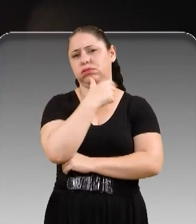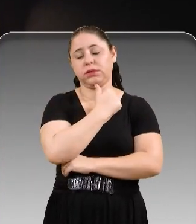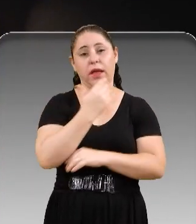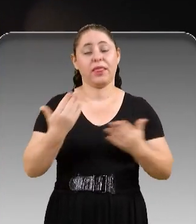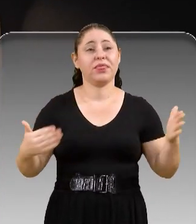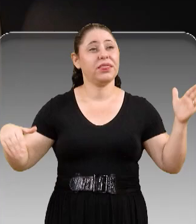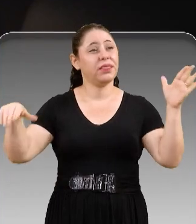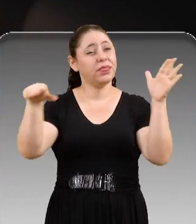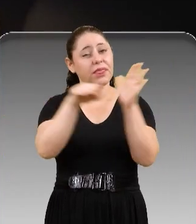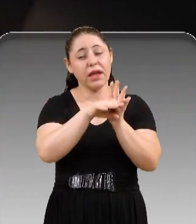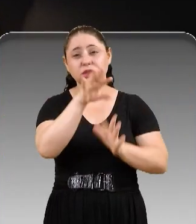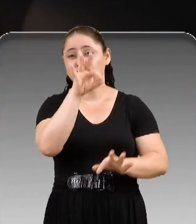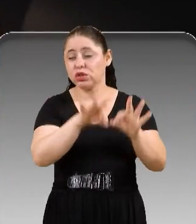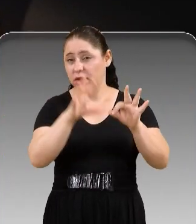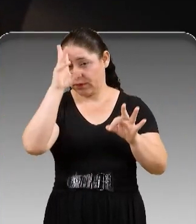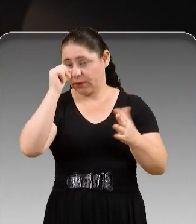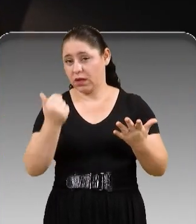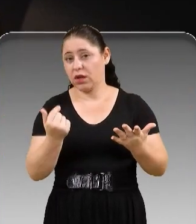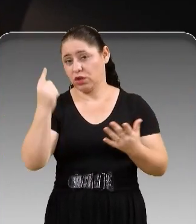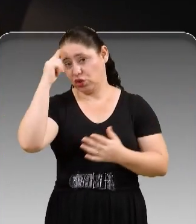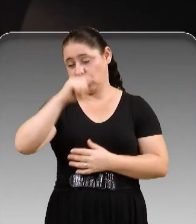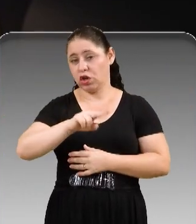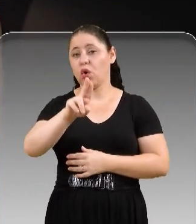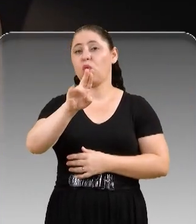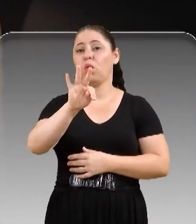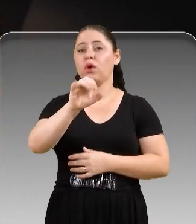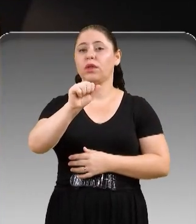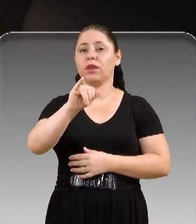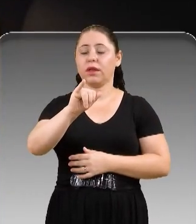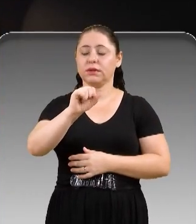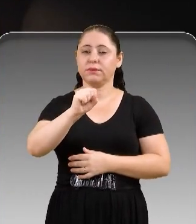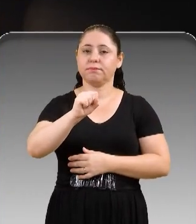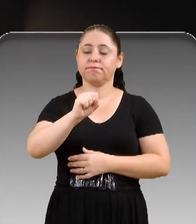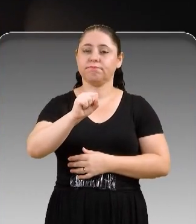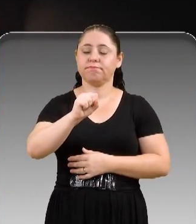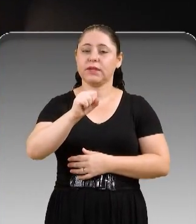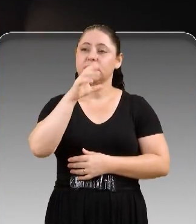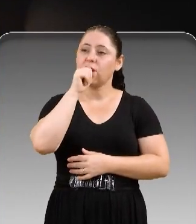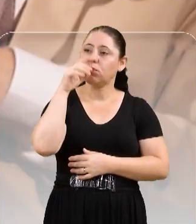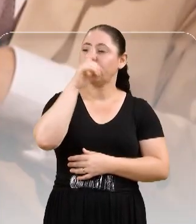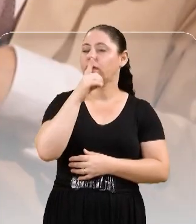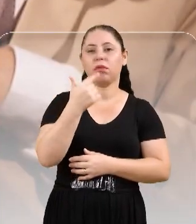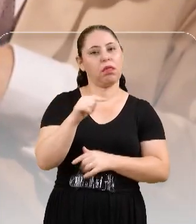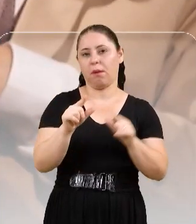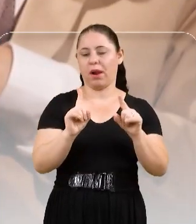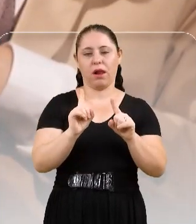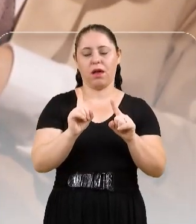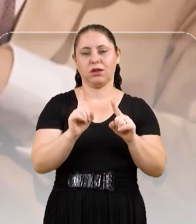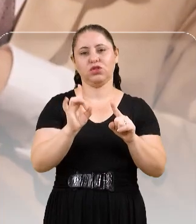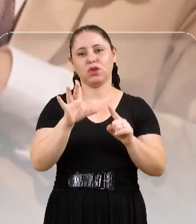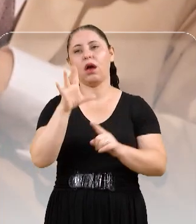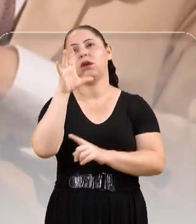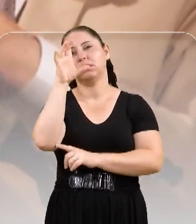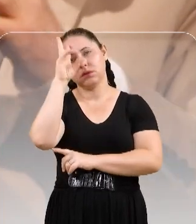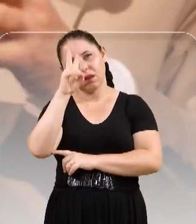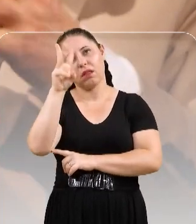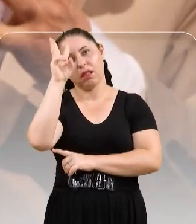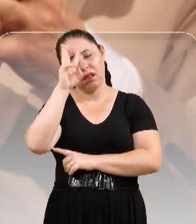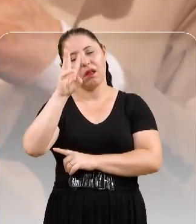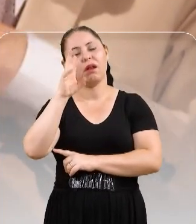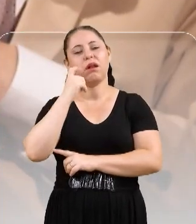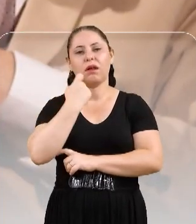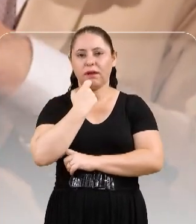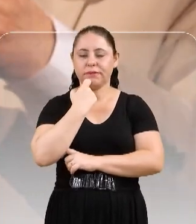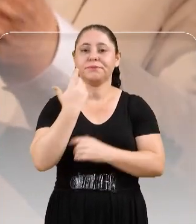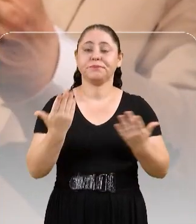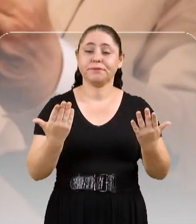intimação. Então, isso tudo só em dias úteis hoje, que o Código de Processo Civil estabelece, então faz com que a gente perca um tempo muito